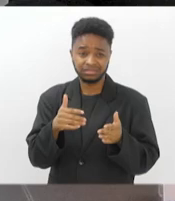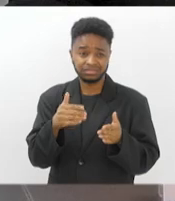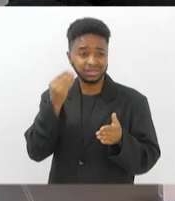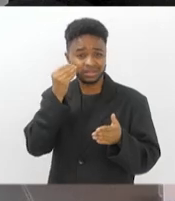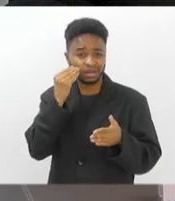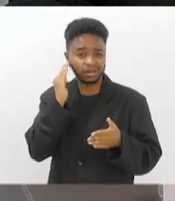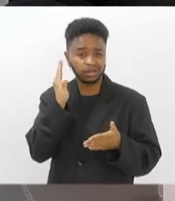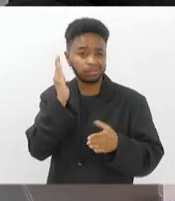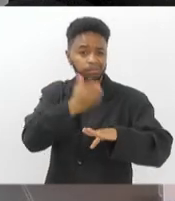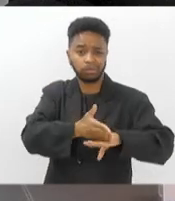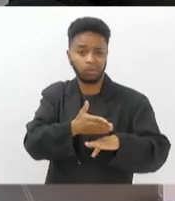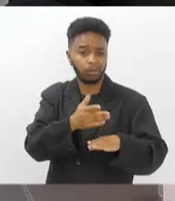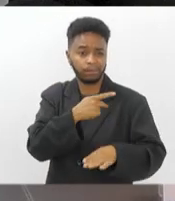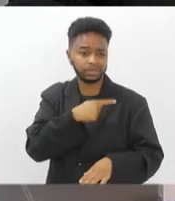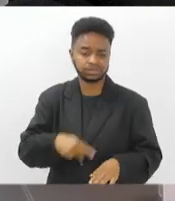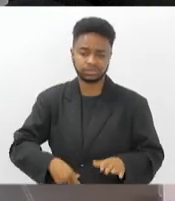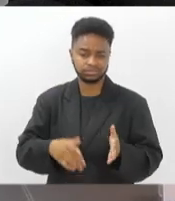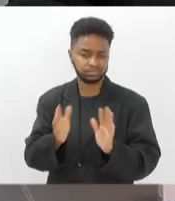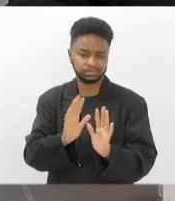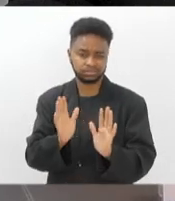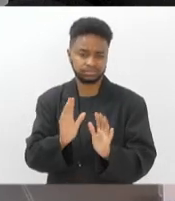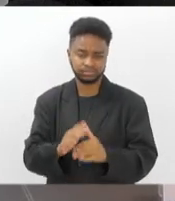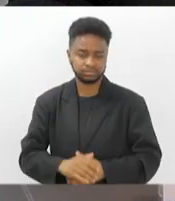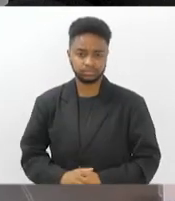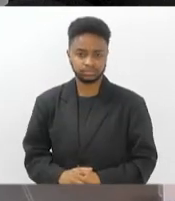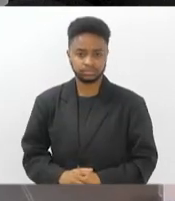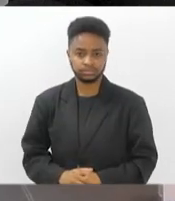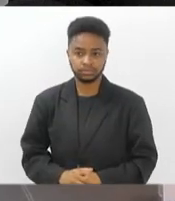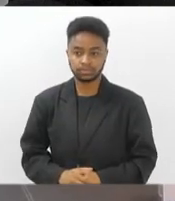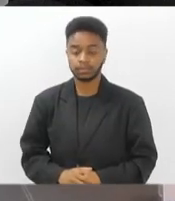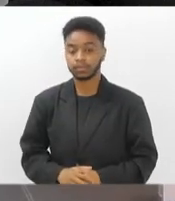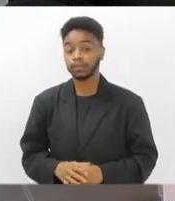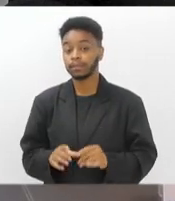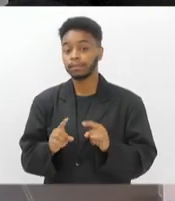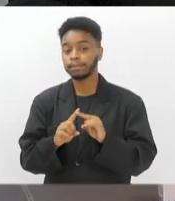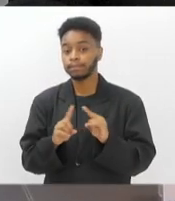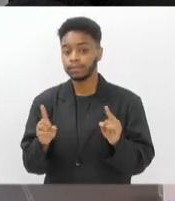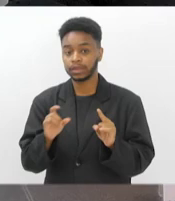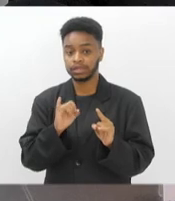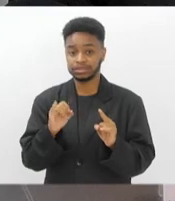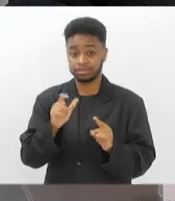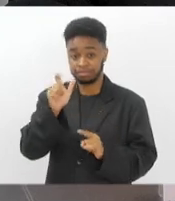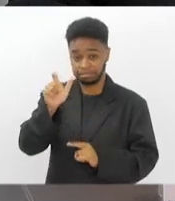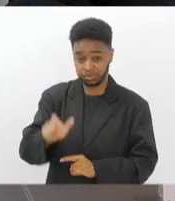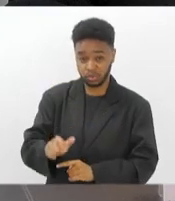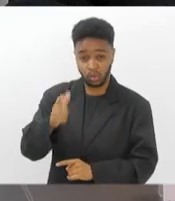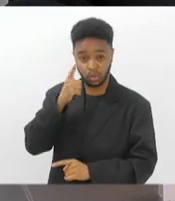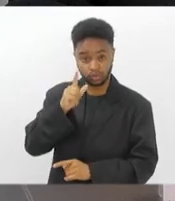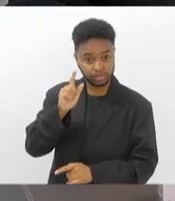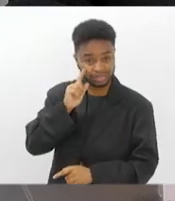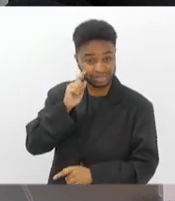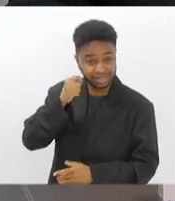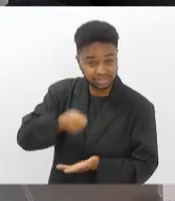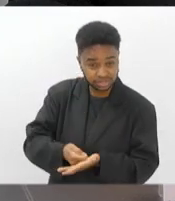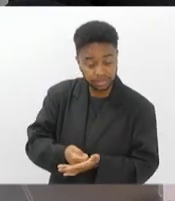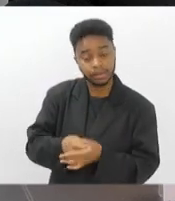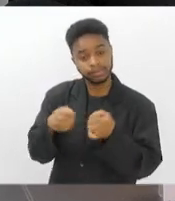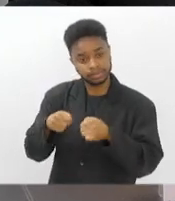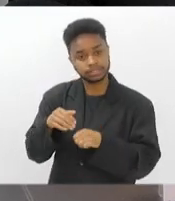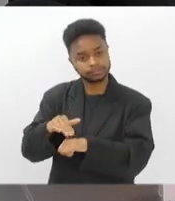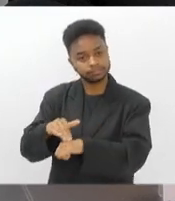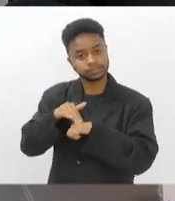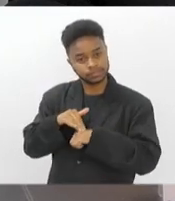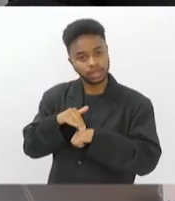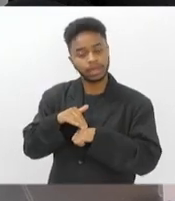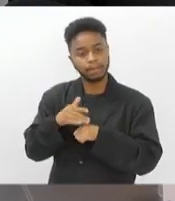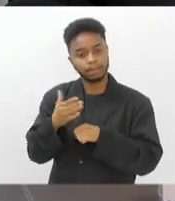gente não vai fazer isso não é assim que a gente quer agora se quem quem pode decidir venha e decida e dá resposta